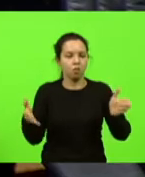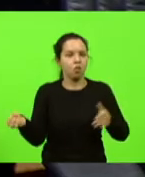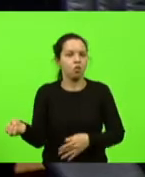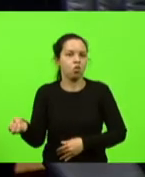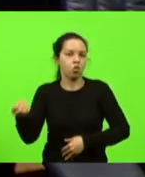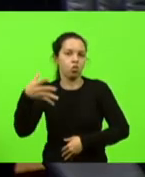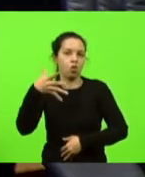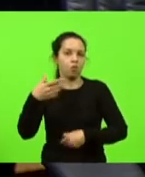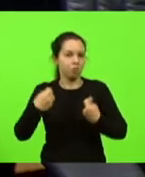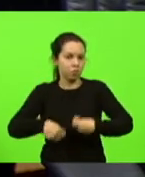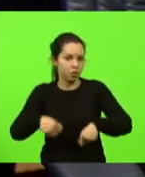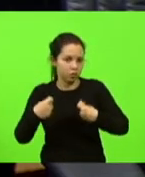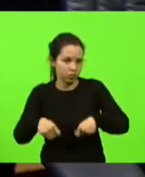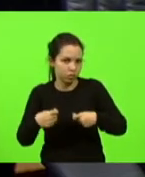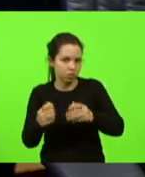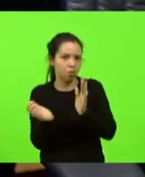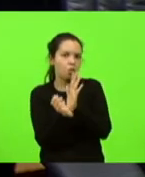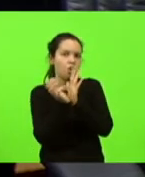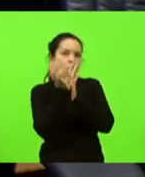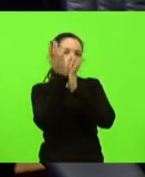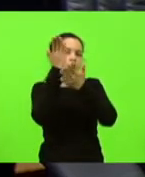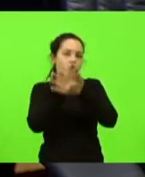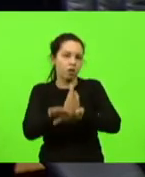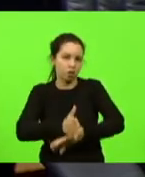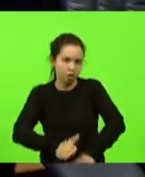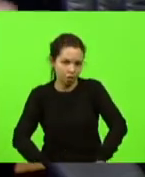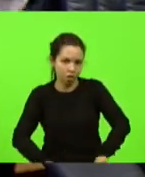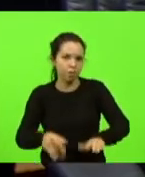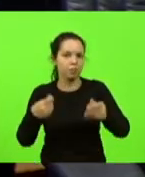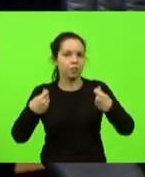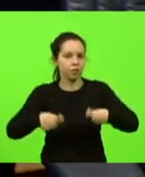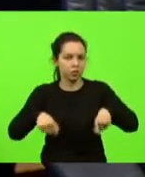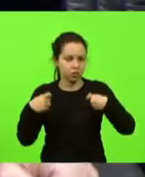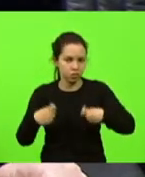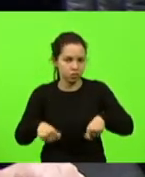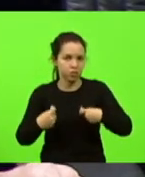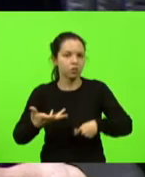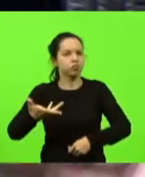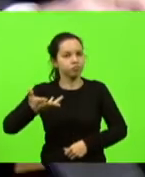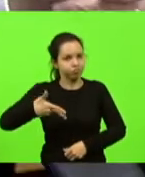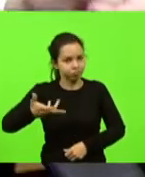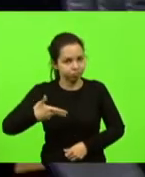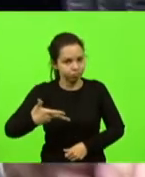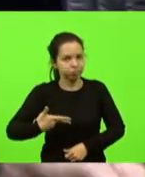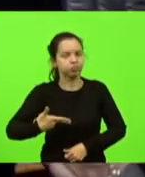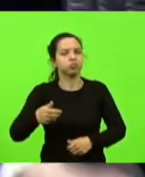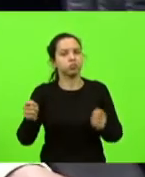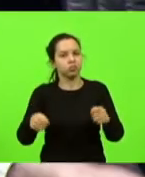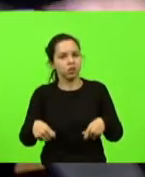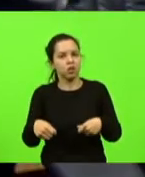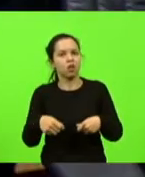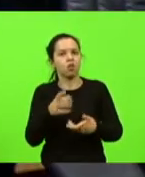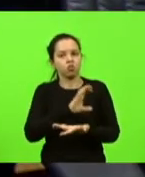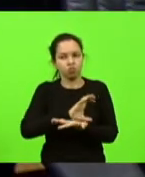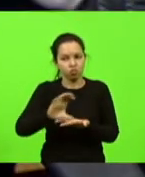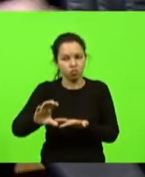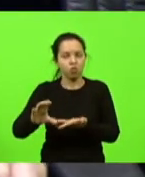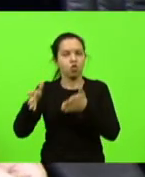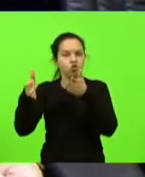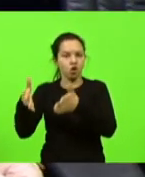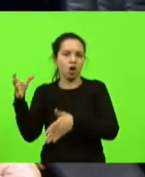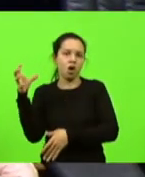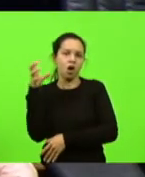e que precisamos sim desburocratizar, precisamos dar celeridade e dar oportunidade sim do recurso chegar rápido, e temos